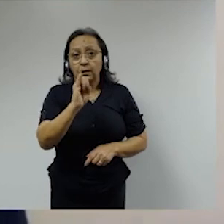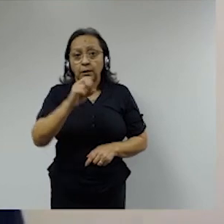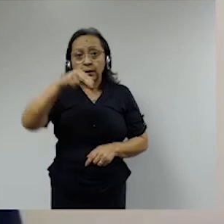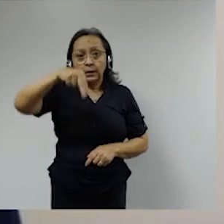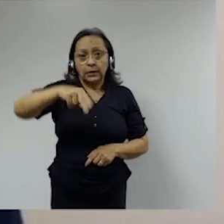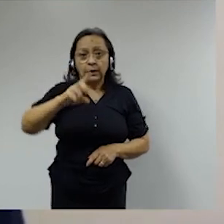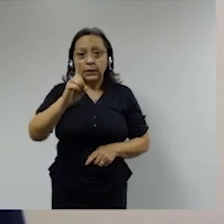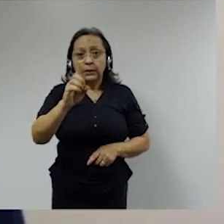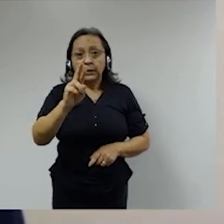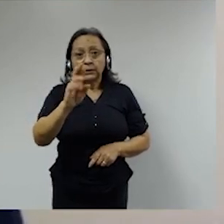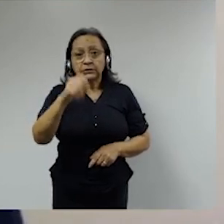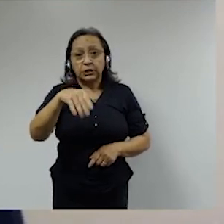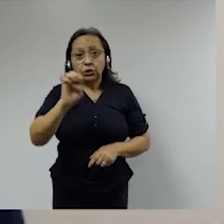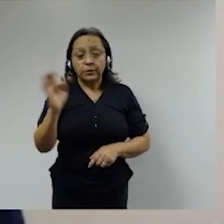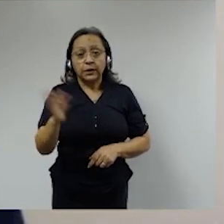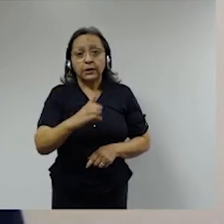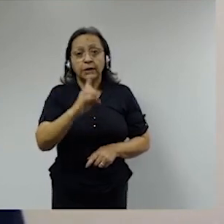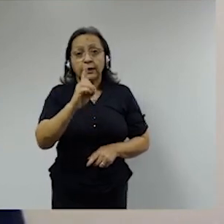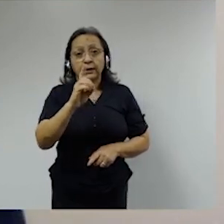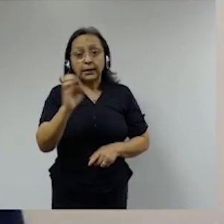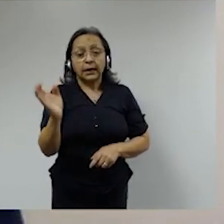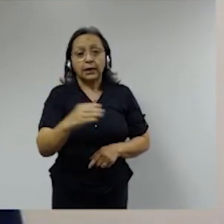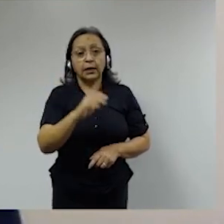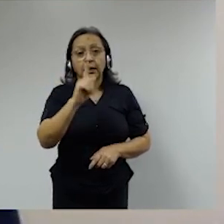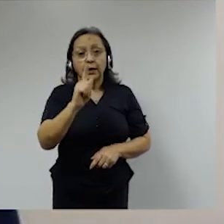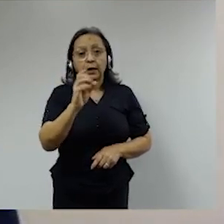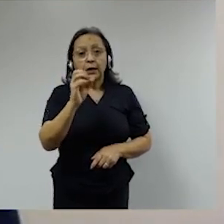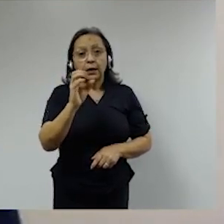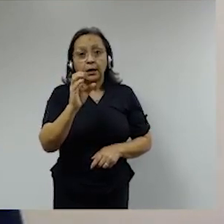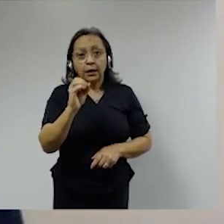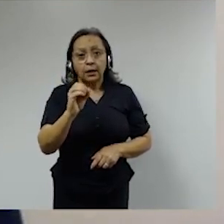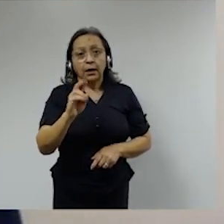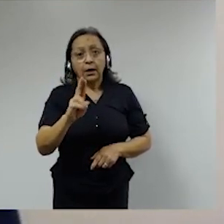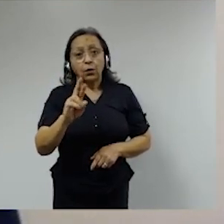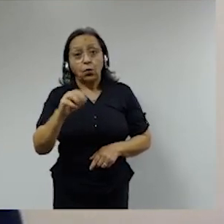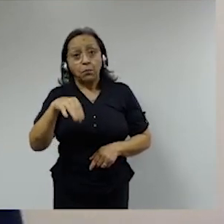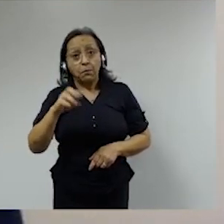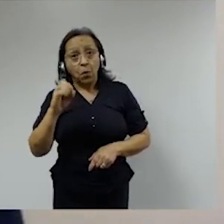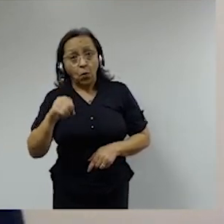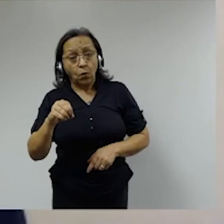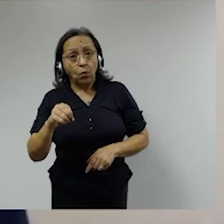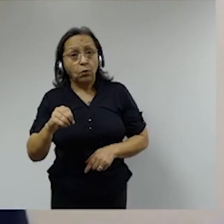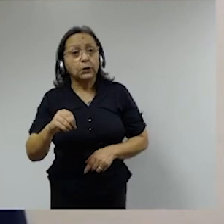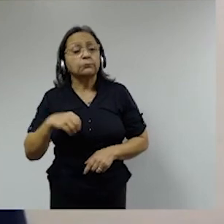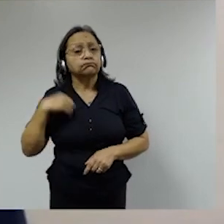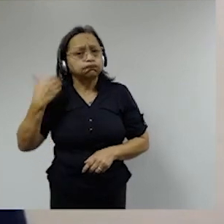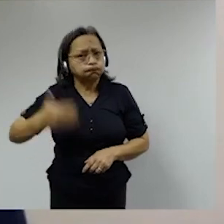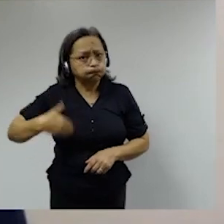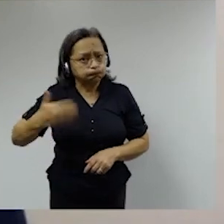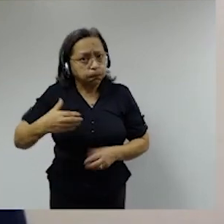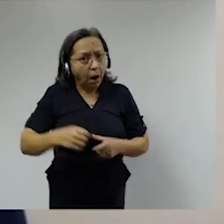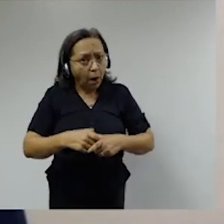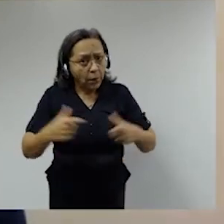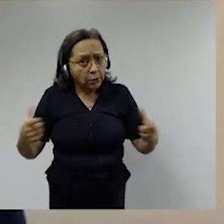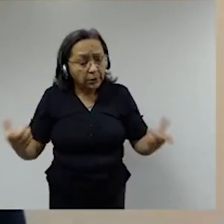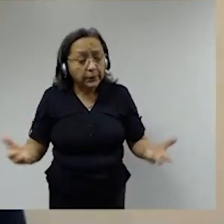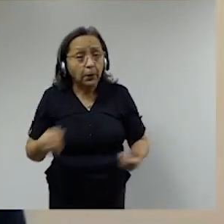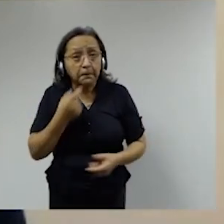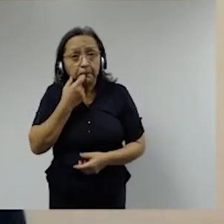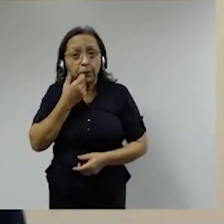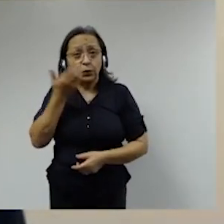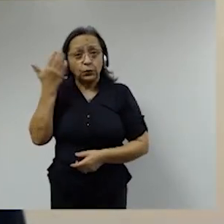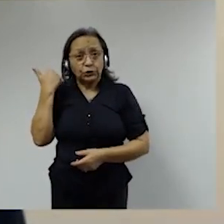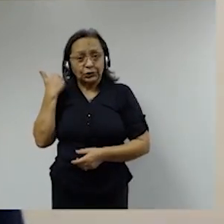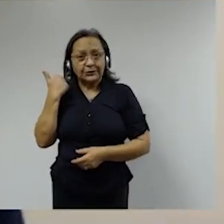Burnout, que de modo cada vez mais frequente vem batendo às portas dos tribunais. Há poucos dias,